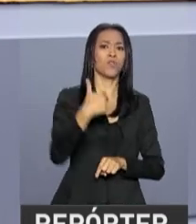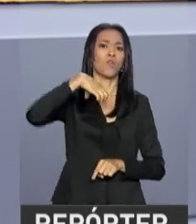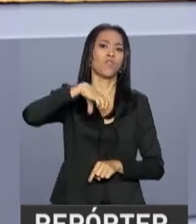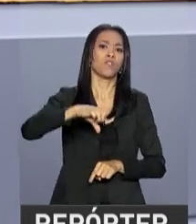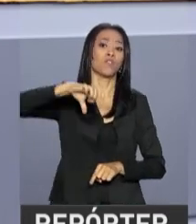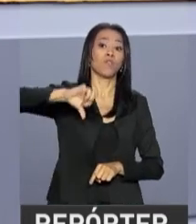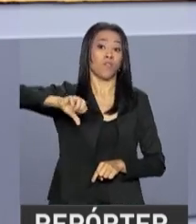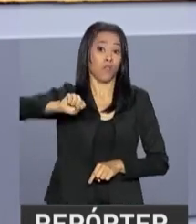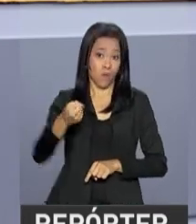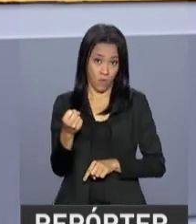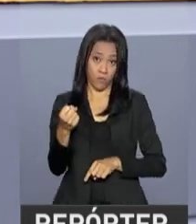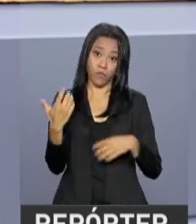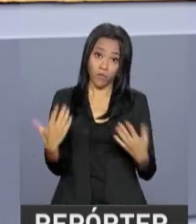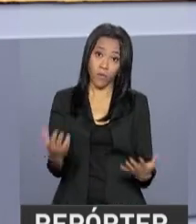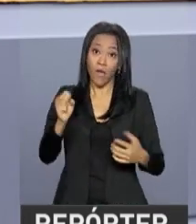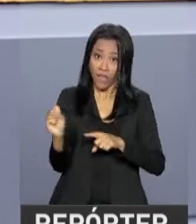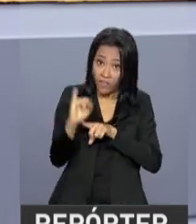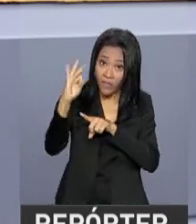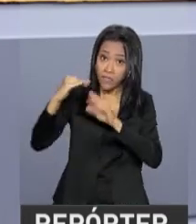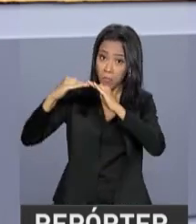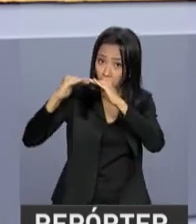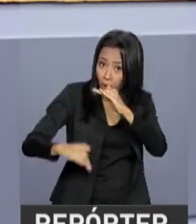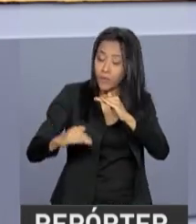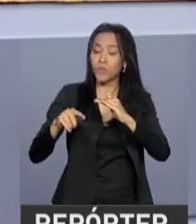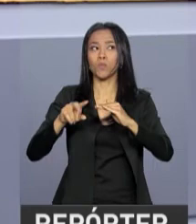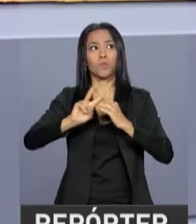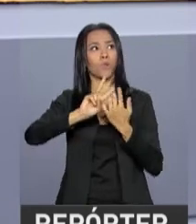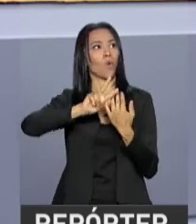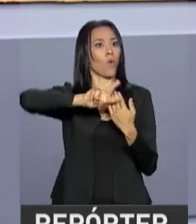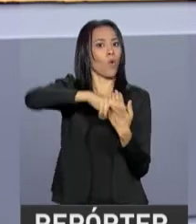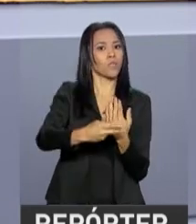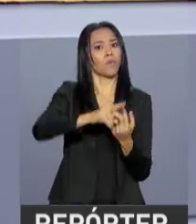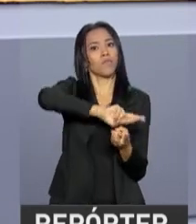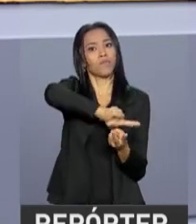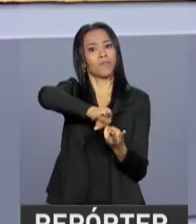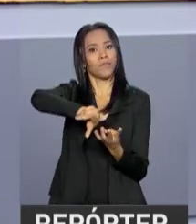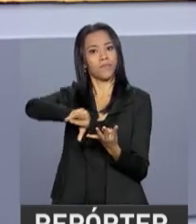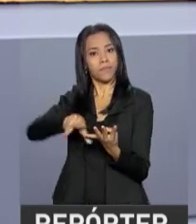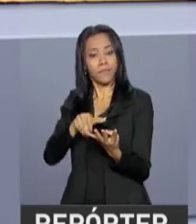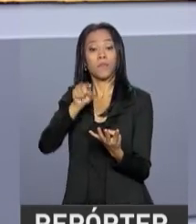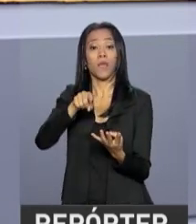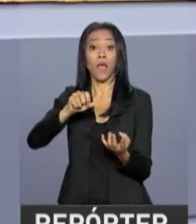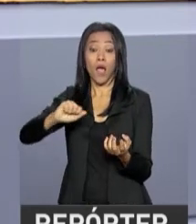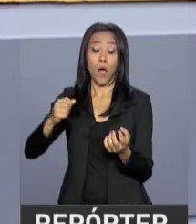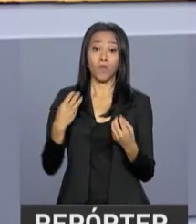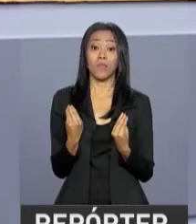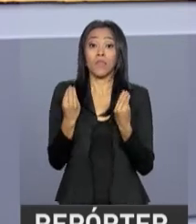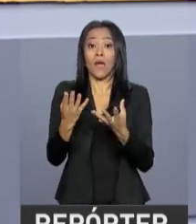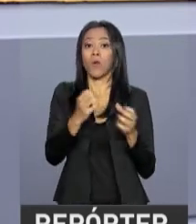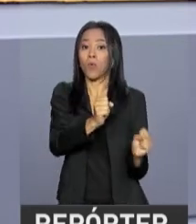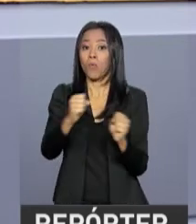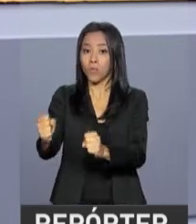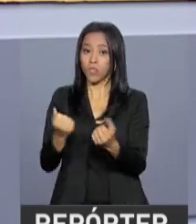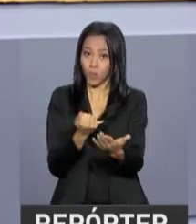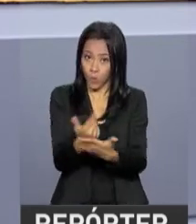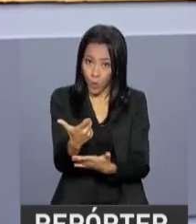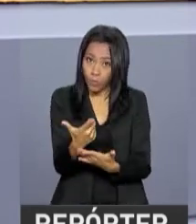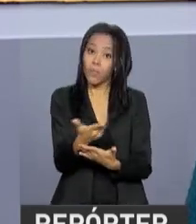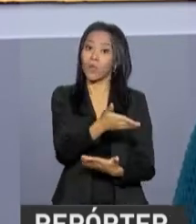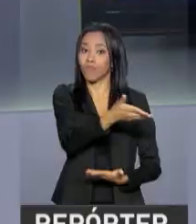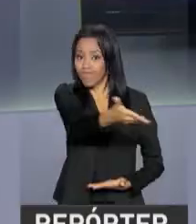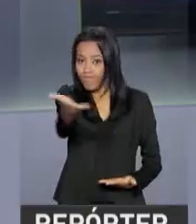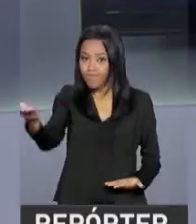1998 a inflação baixa tem vários efeitos entre eles o aumento do poder de compra dos consumidores